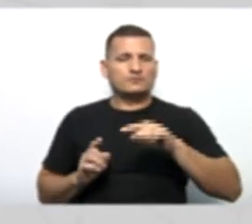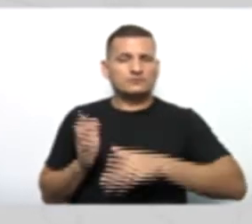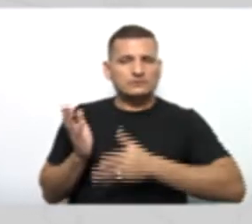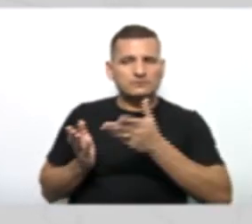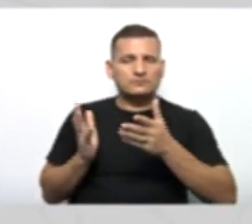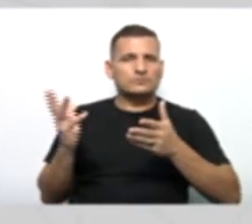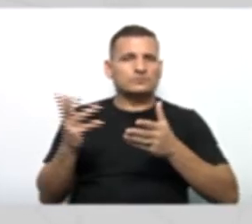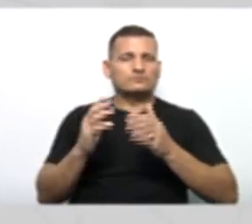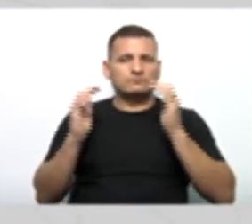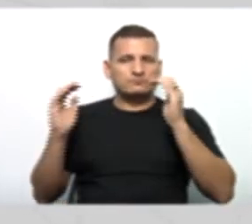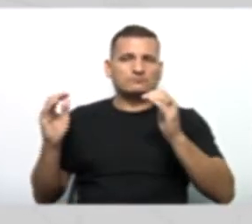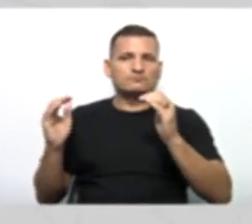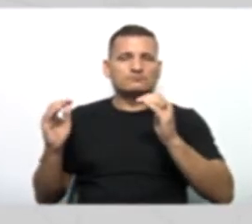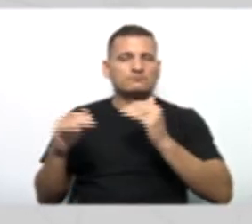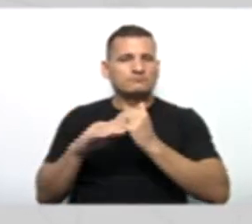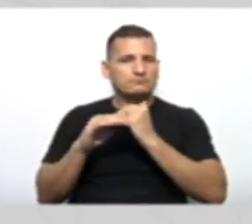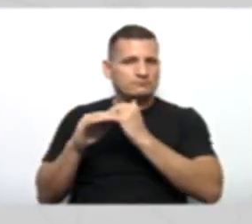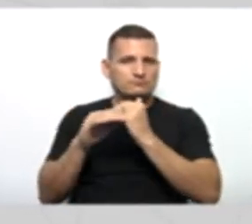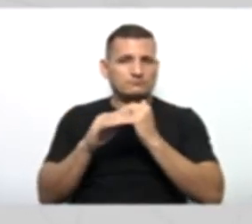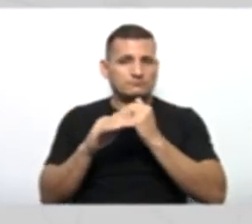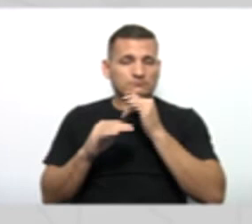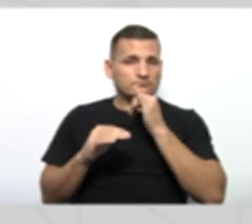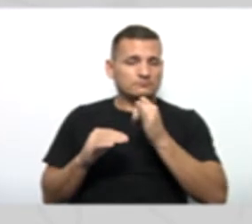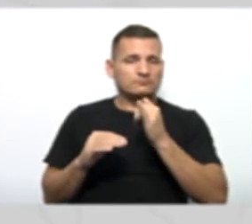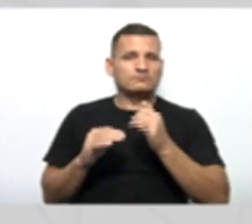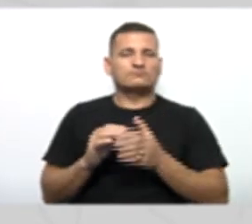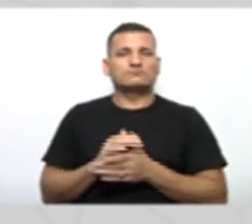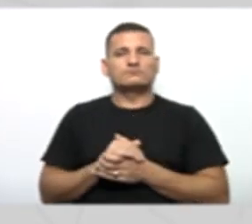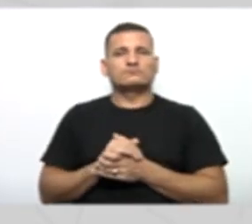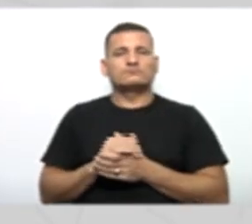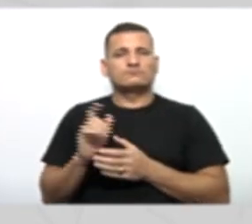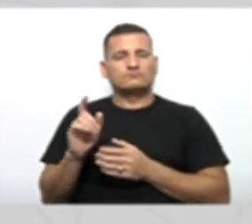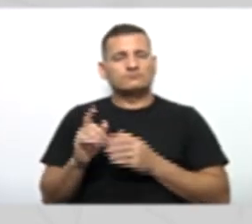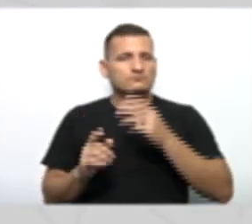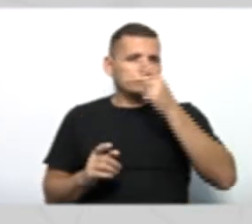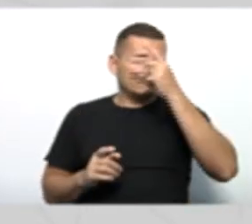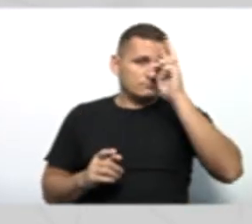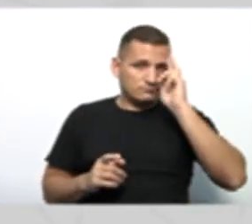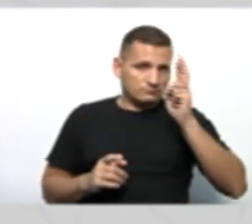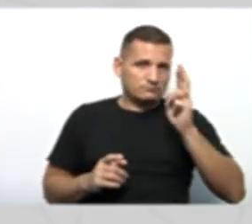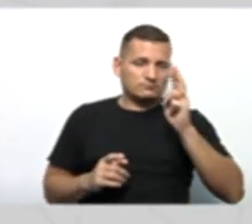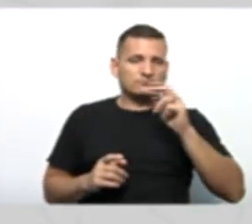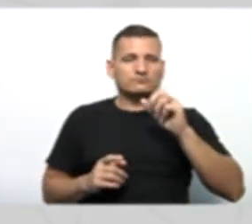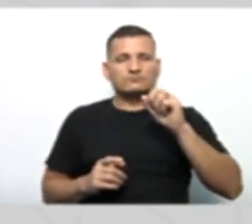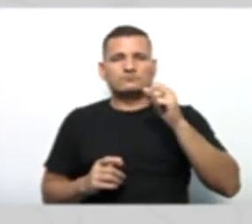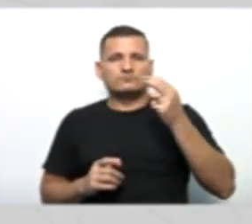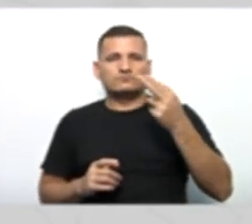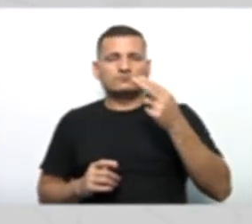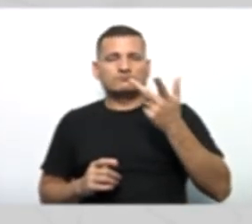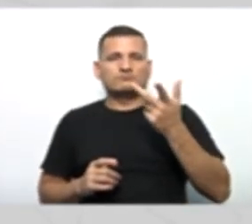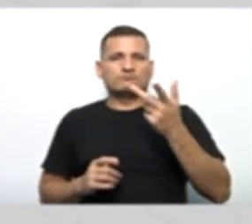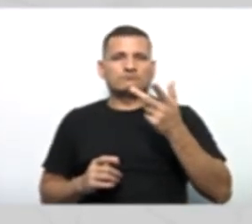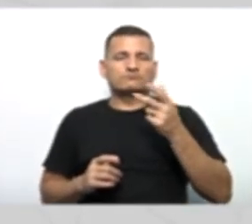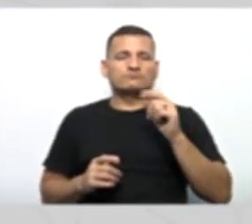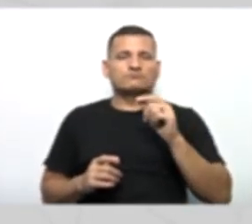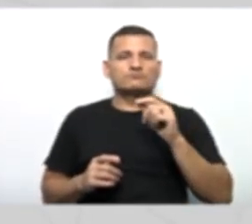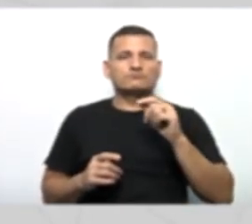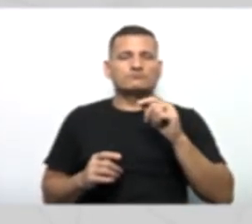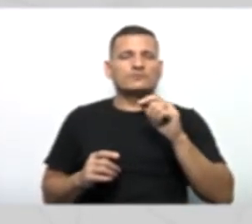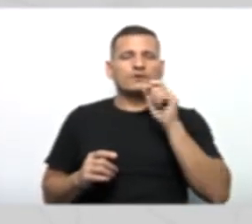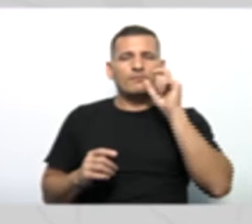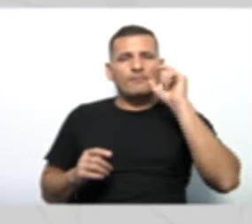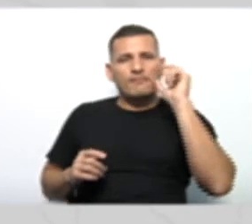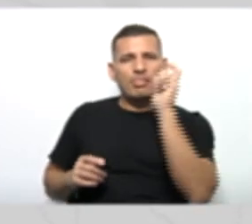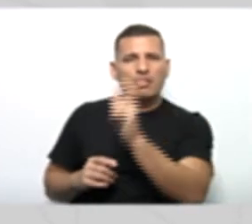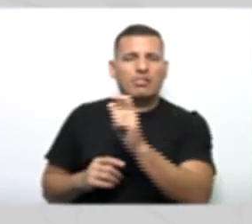igualdade isso é um princípio ético a partir do momento que um chefe ou que um patrão resolve agredir